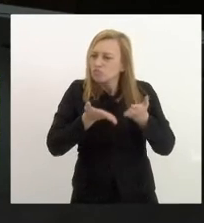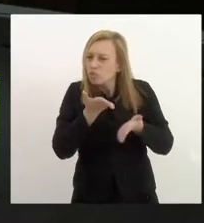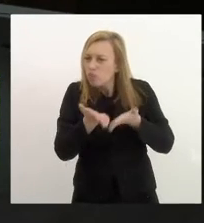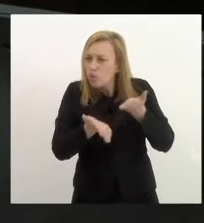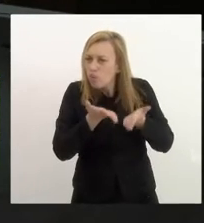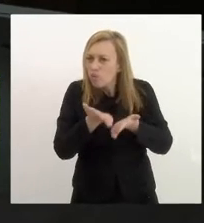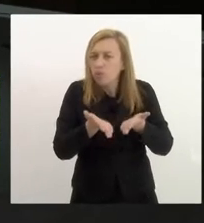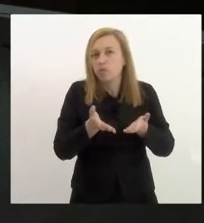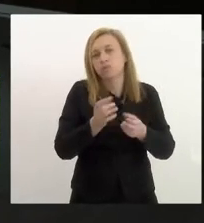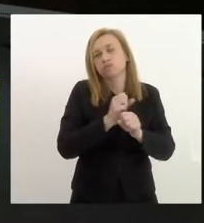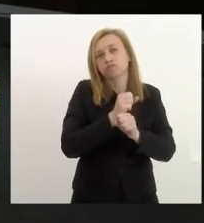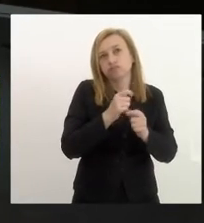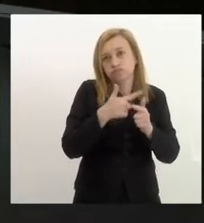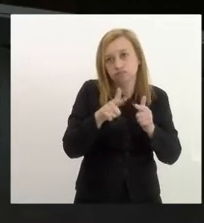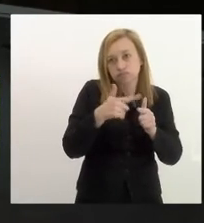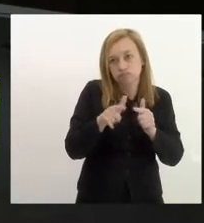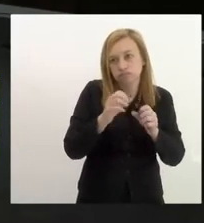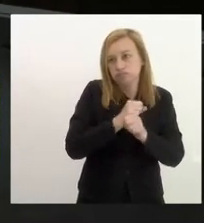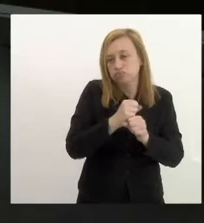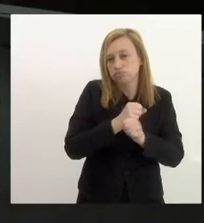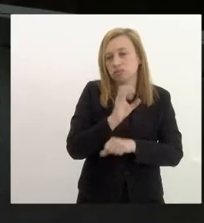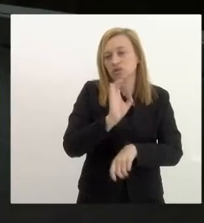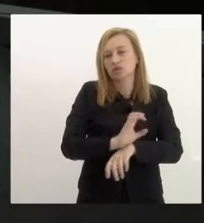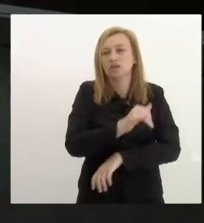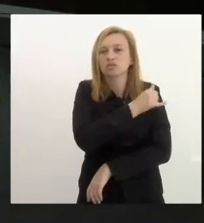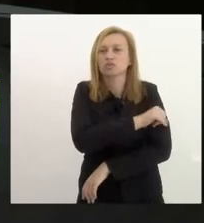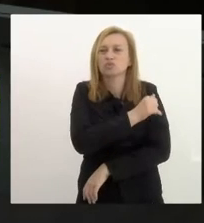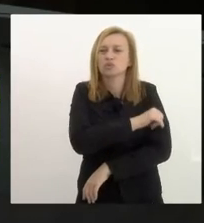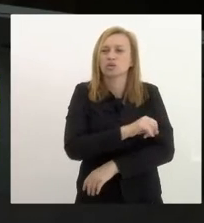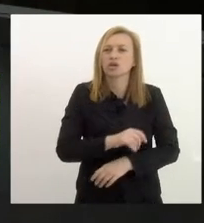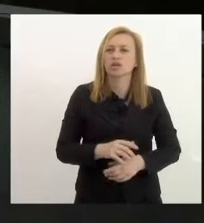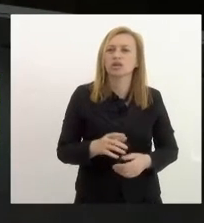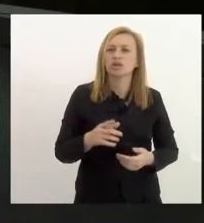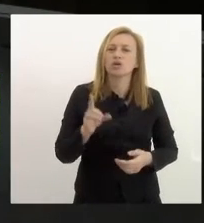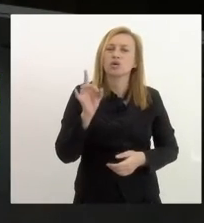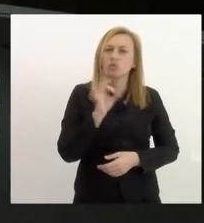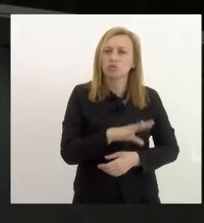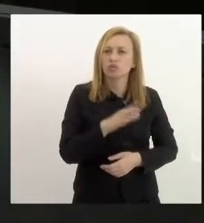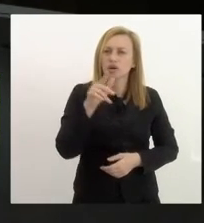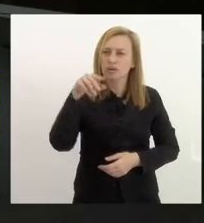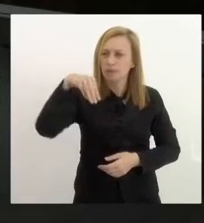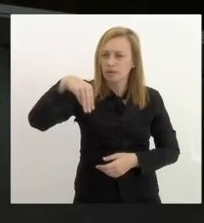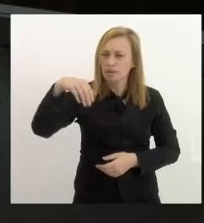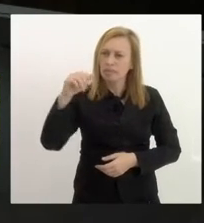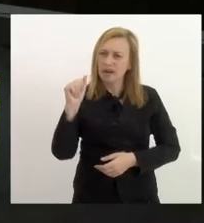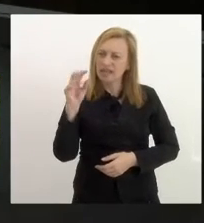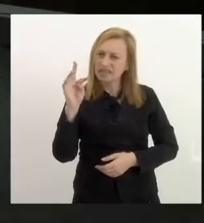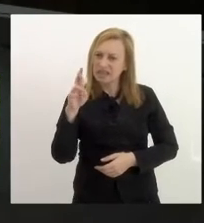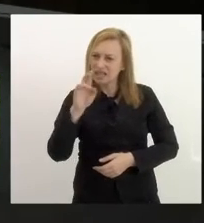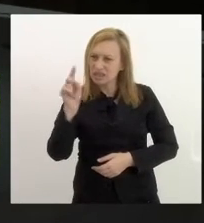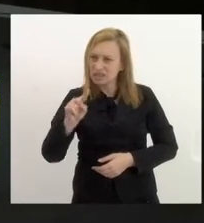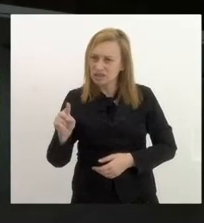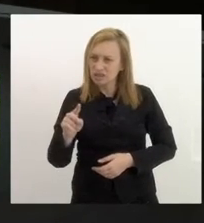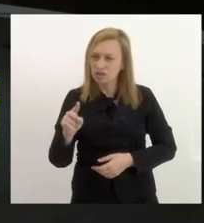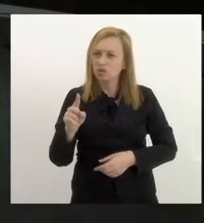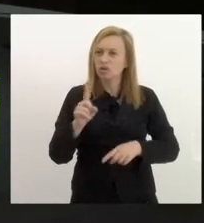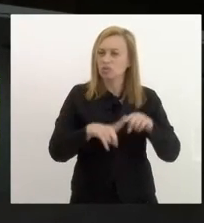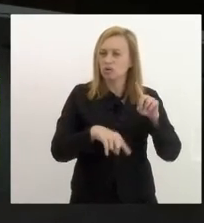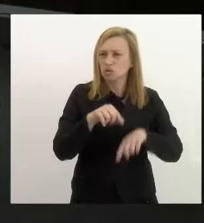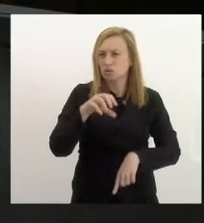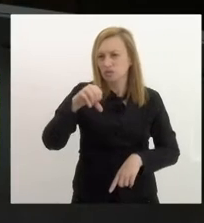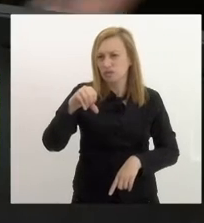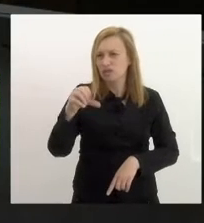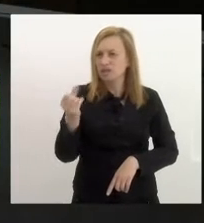de décadas aqui no estado do Rio na última Matriz insumo-produto de 96 já tive oportunidade